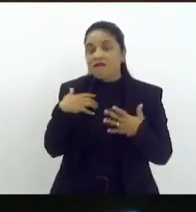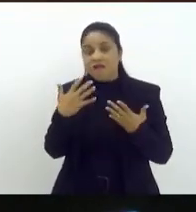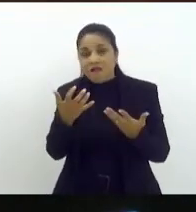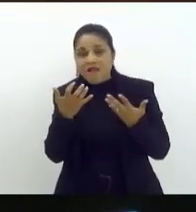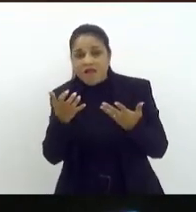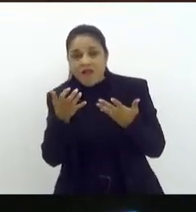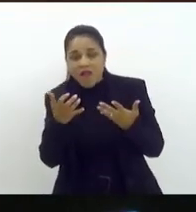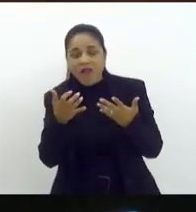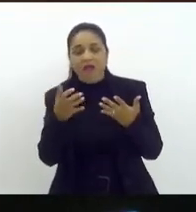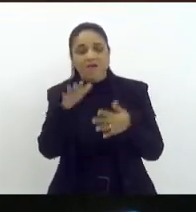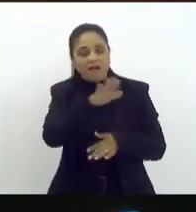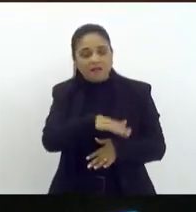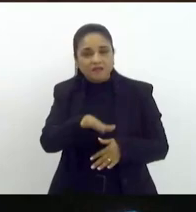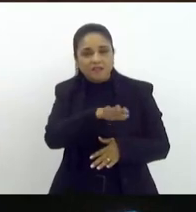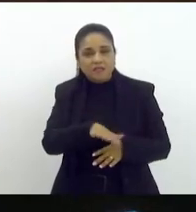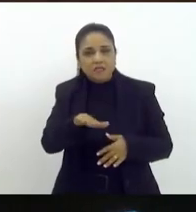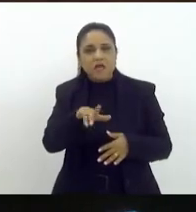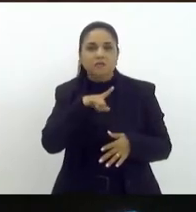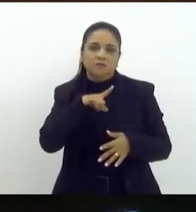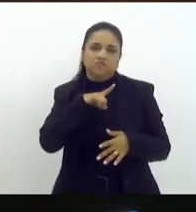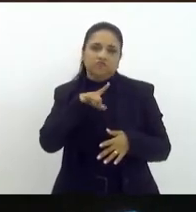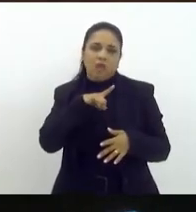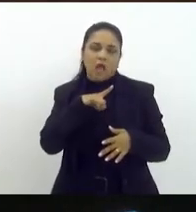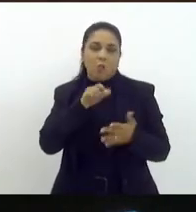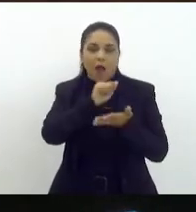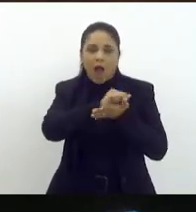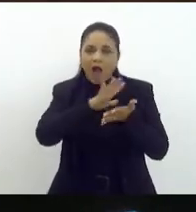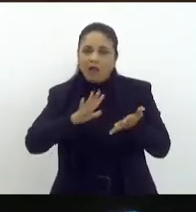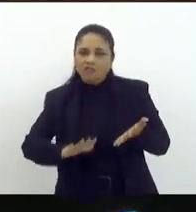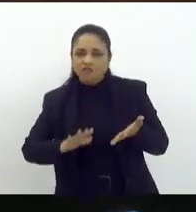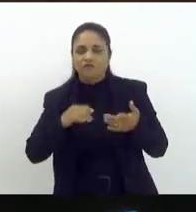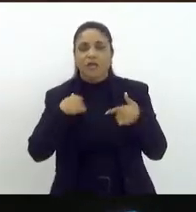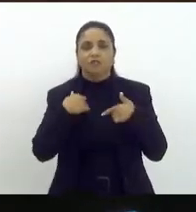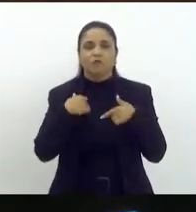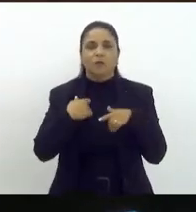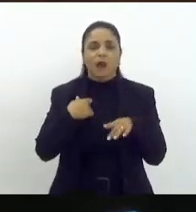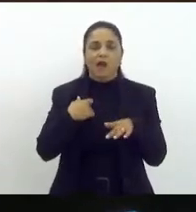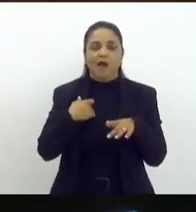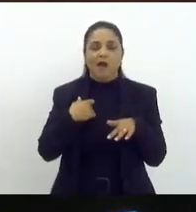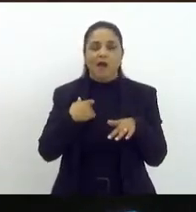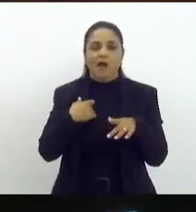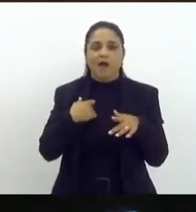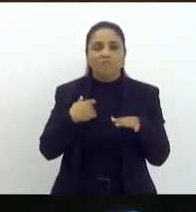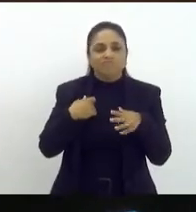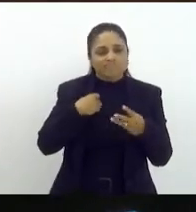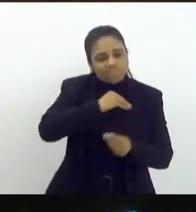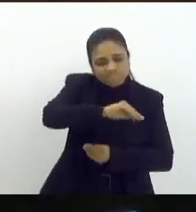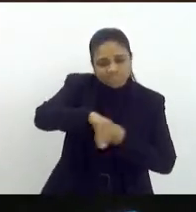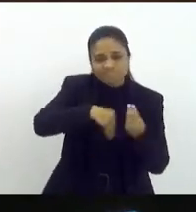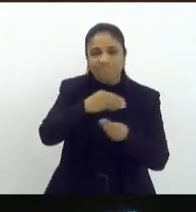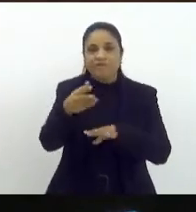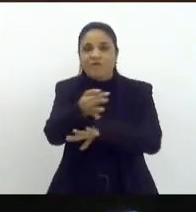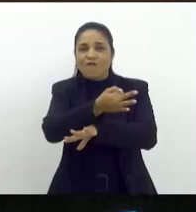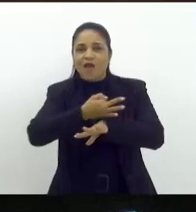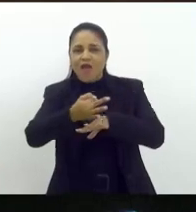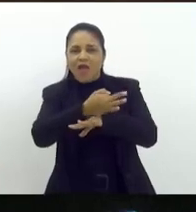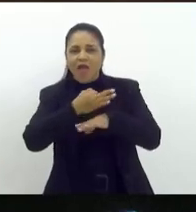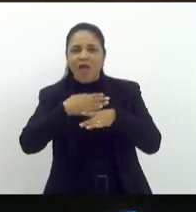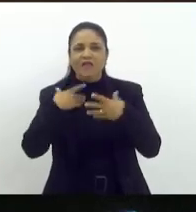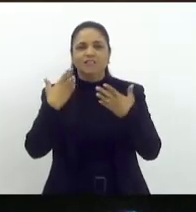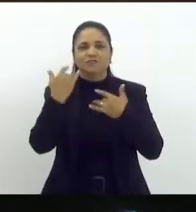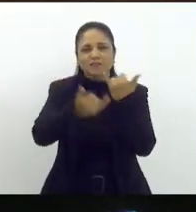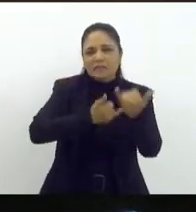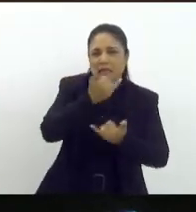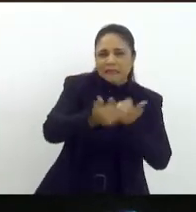têm ali algo para se ocupar e se envolver no período das férias e vai tratar de atividades lúdicas teatro porque